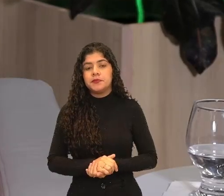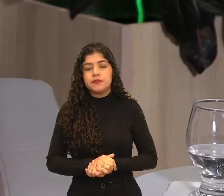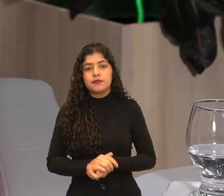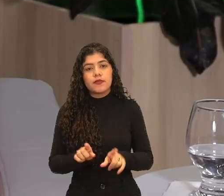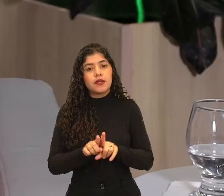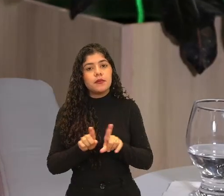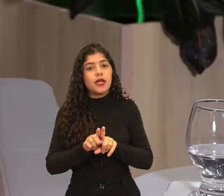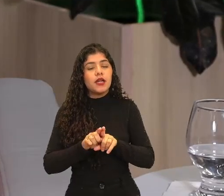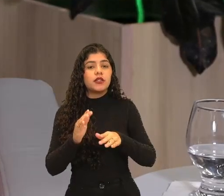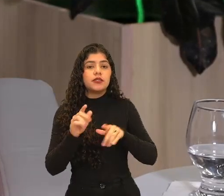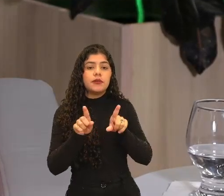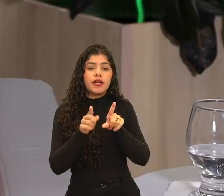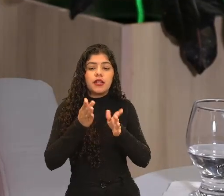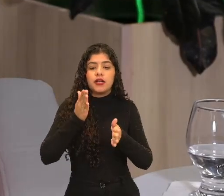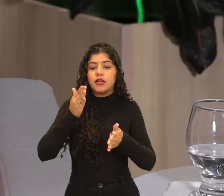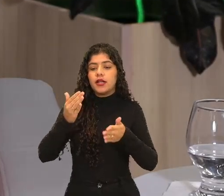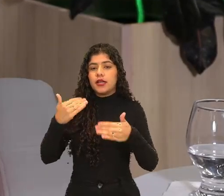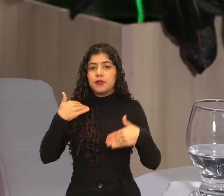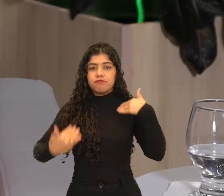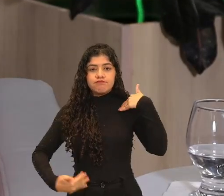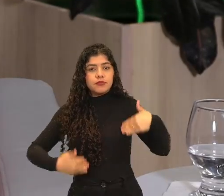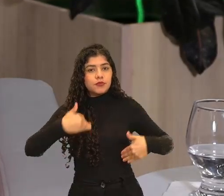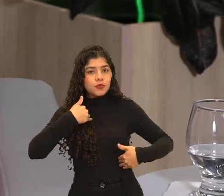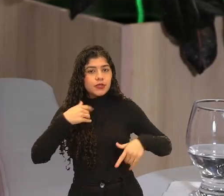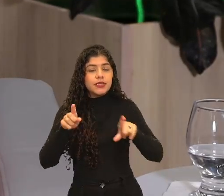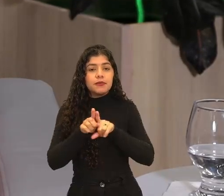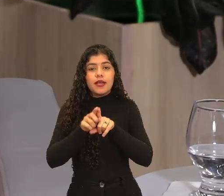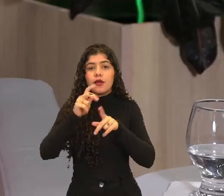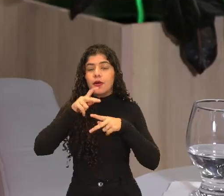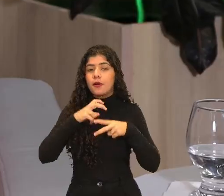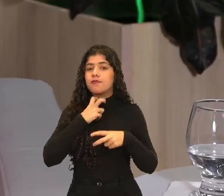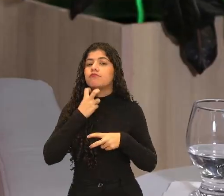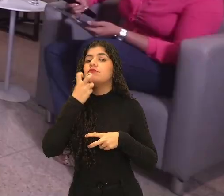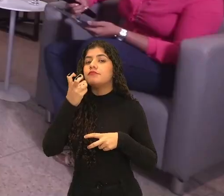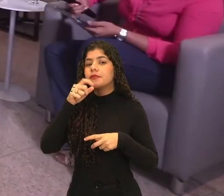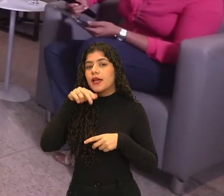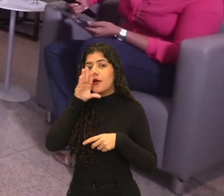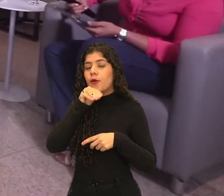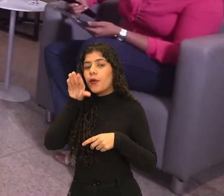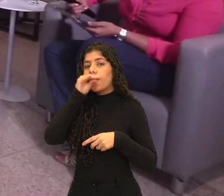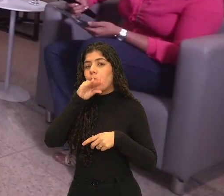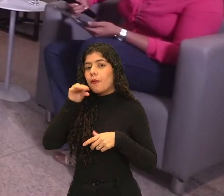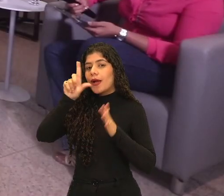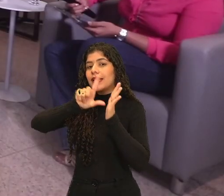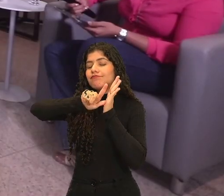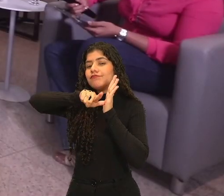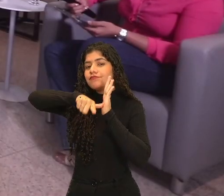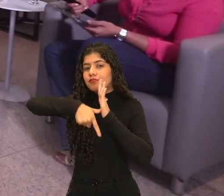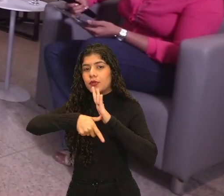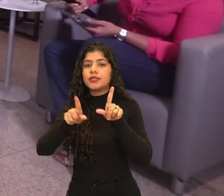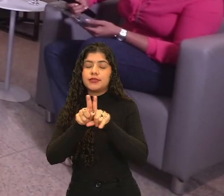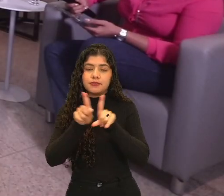outros atrasos motores, né, o atraso de fala também, que é algo que chama muita atenção hoje, a gente tem também